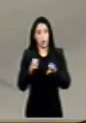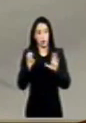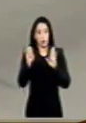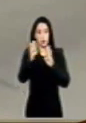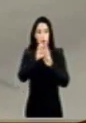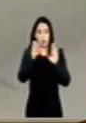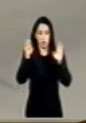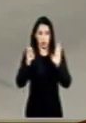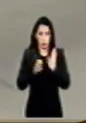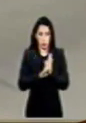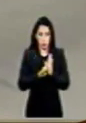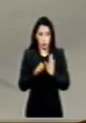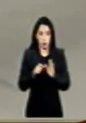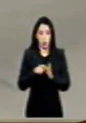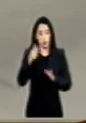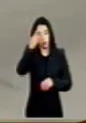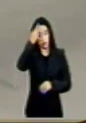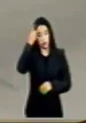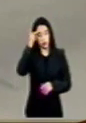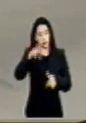Congressistas.